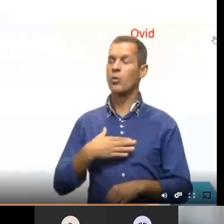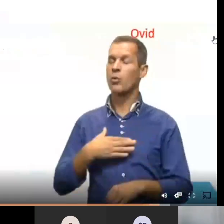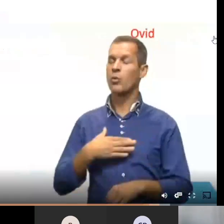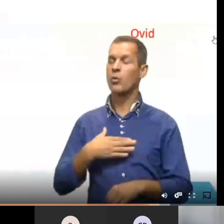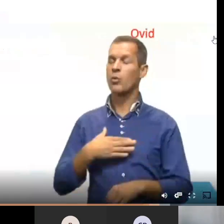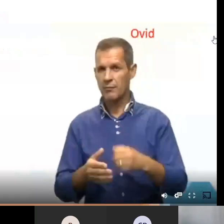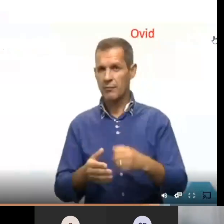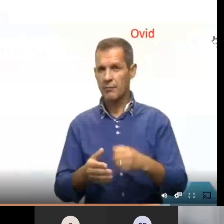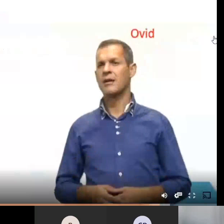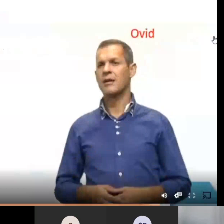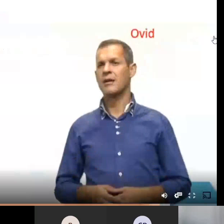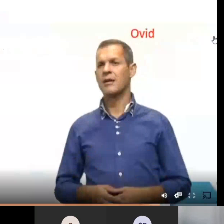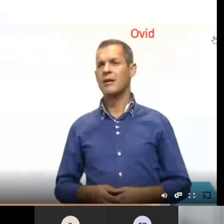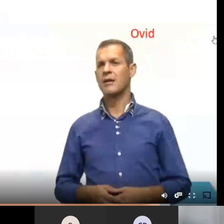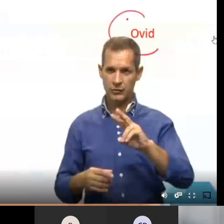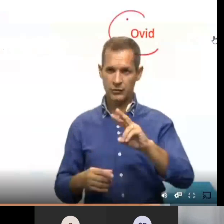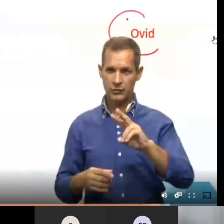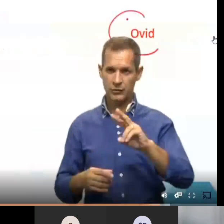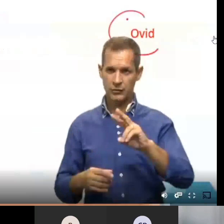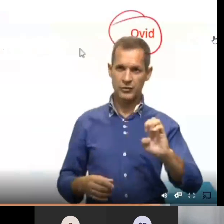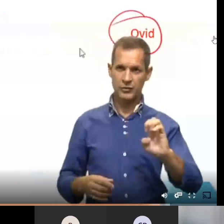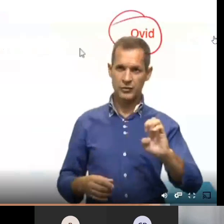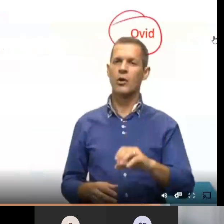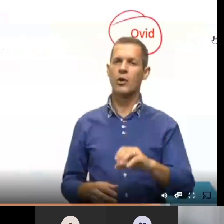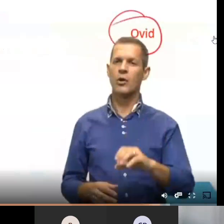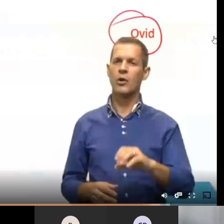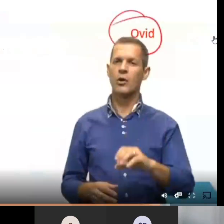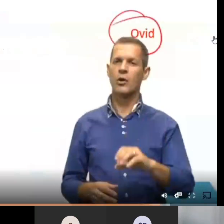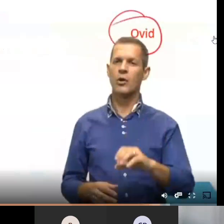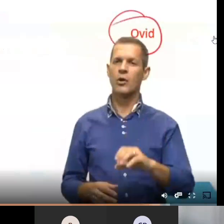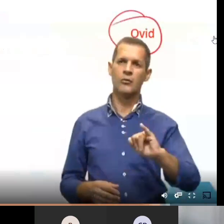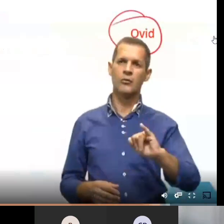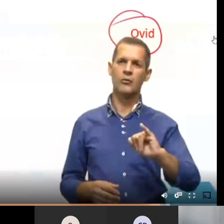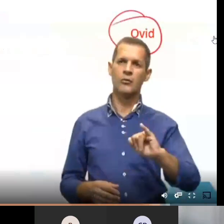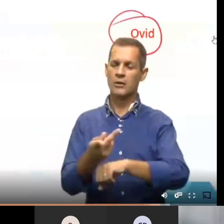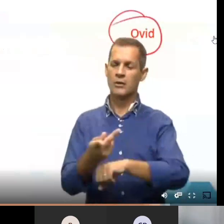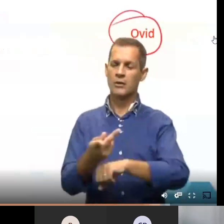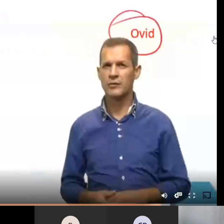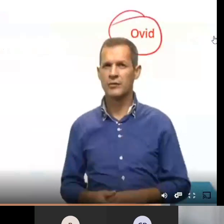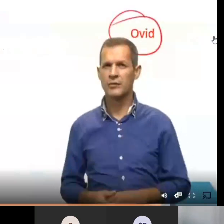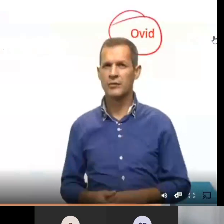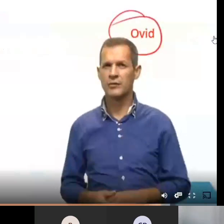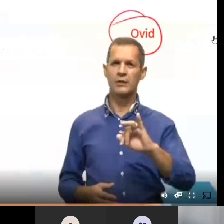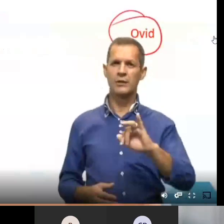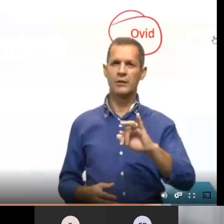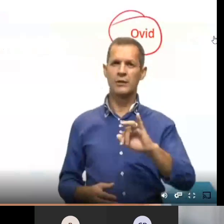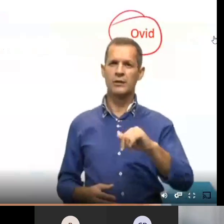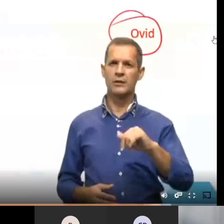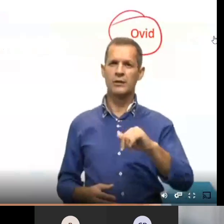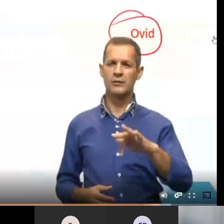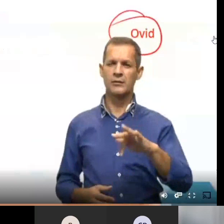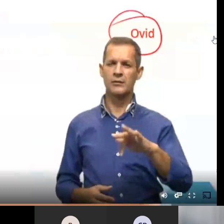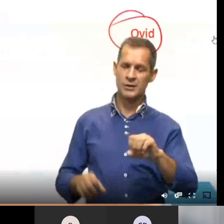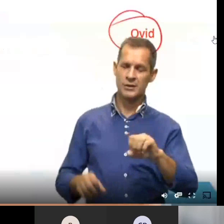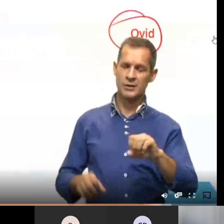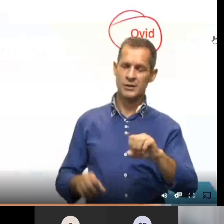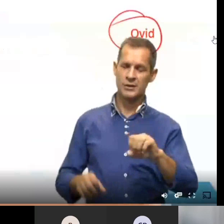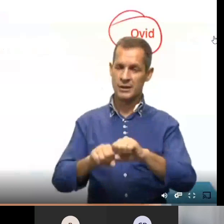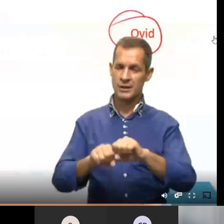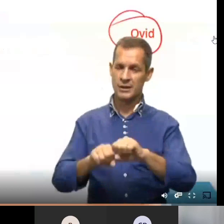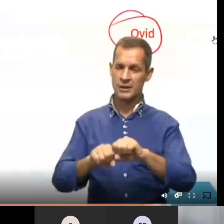base de dados do OVID, e procurassem por Lymphatic System, pois vamos